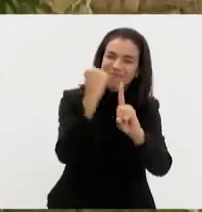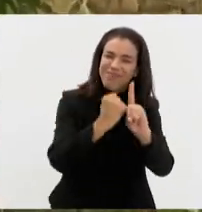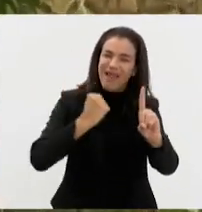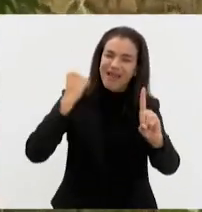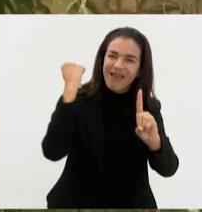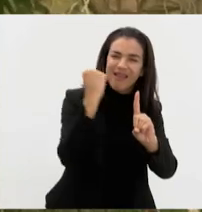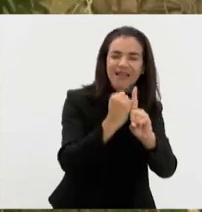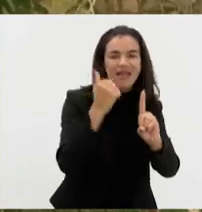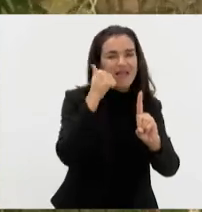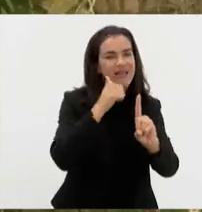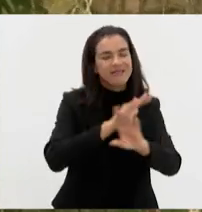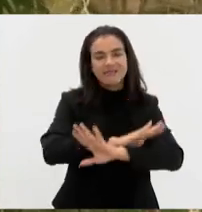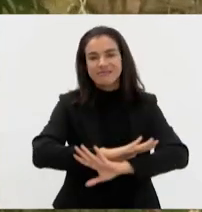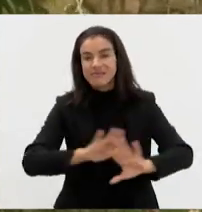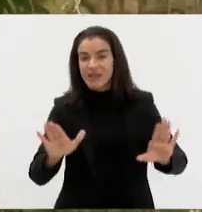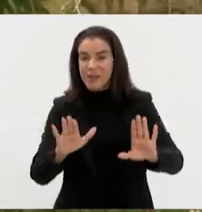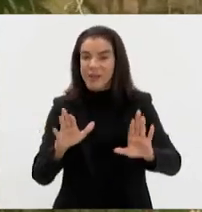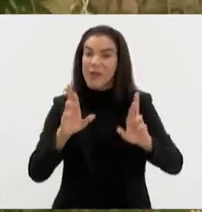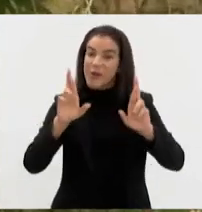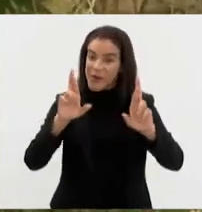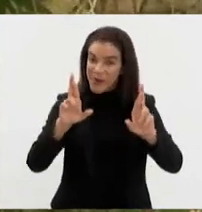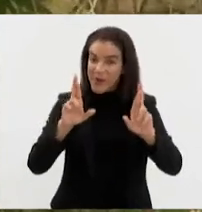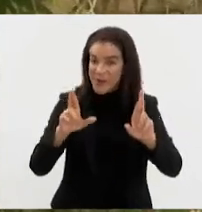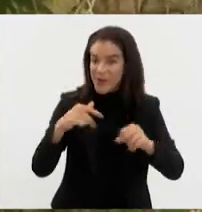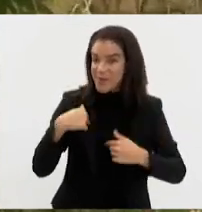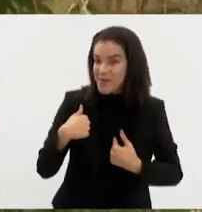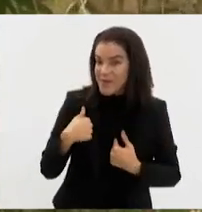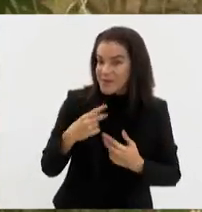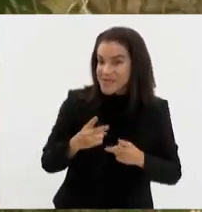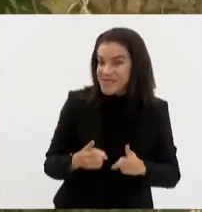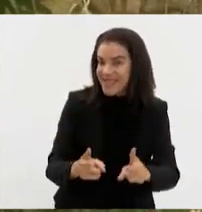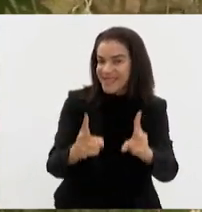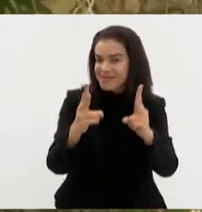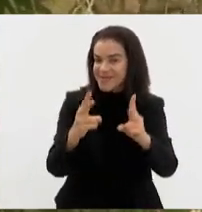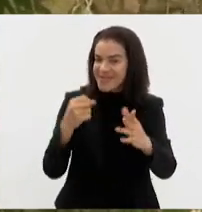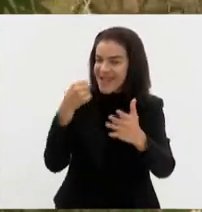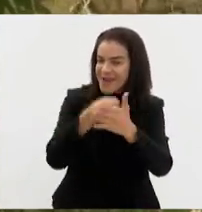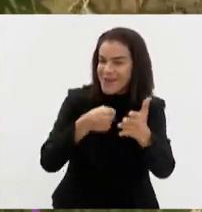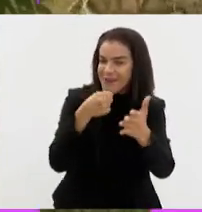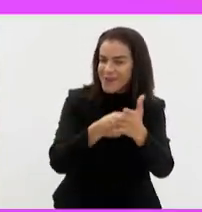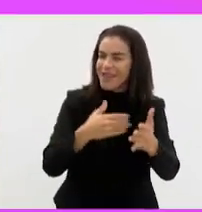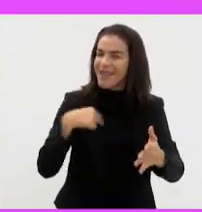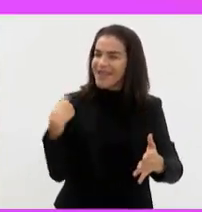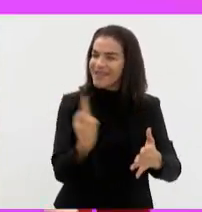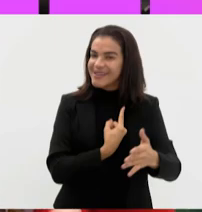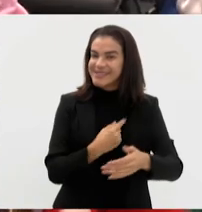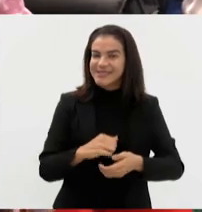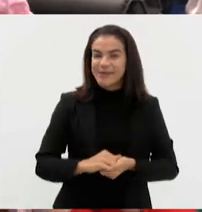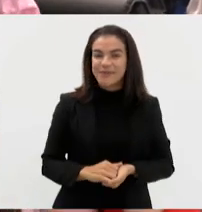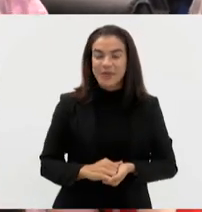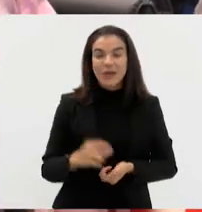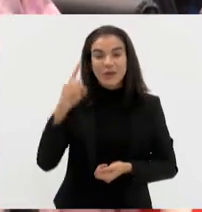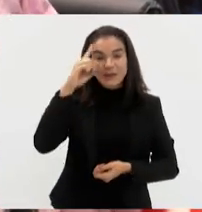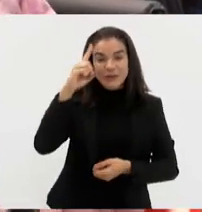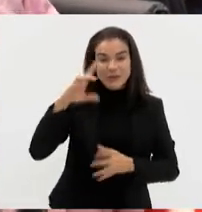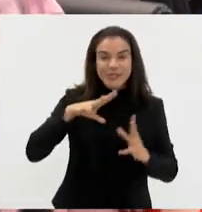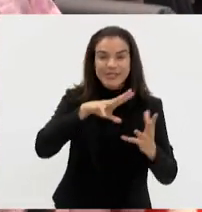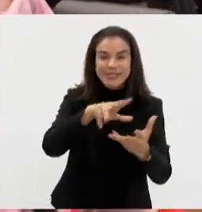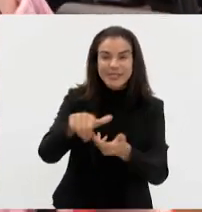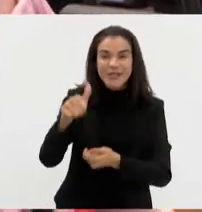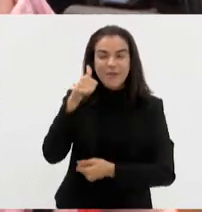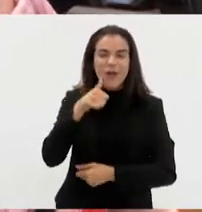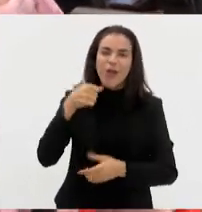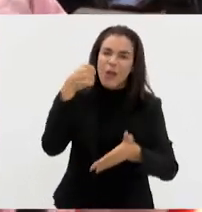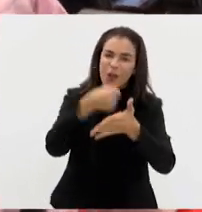mulheres. Então, podem contar comigo hoje e sempre nessa luta. Essa luta é nossa. O Dia Internacional da Mulher é um dia